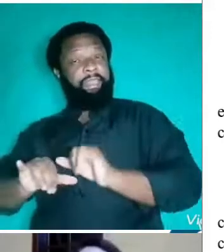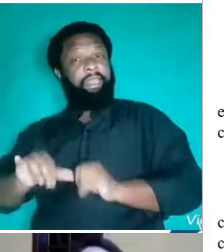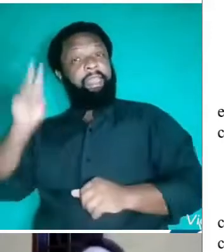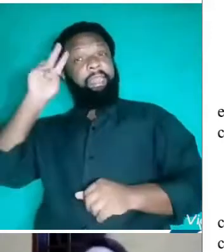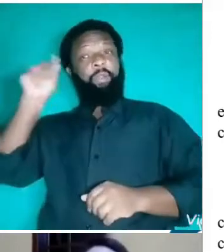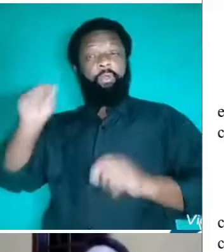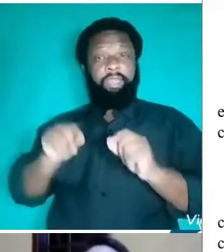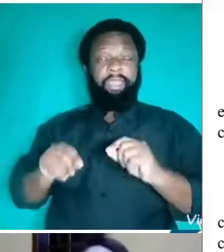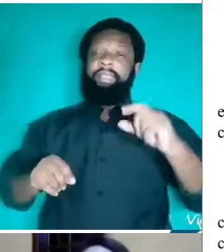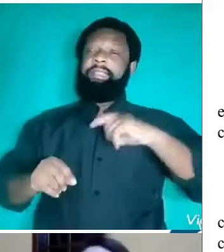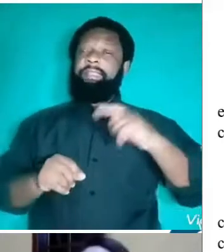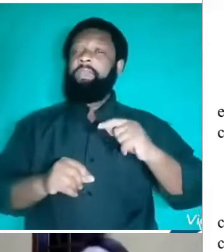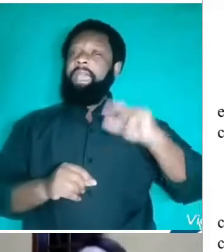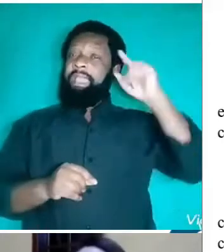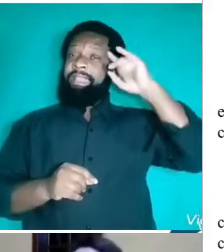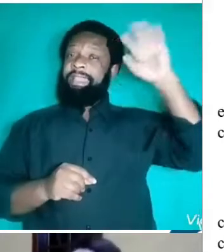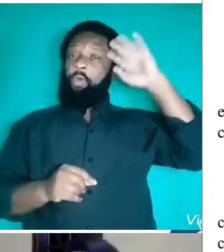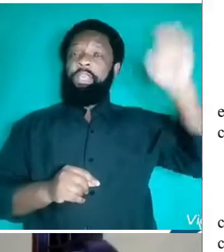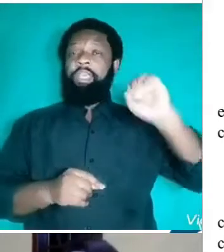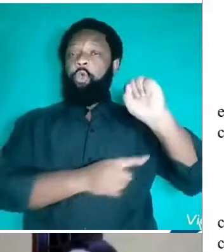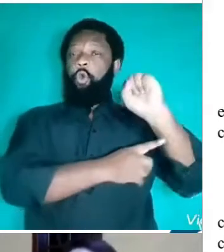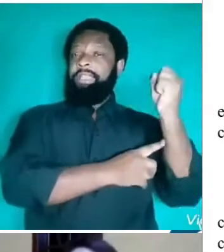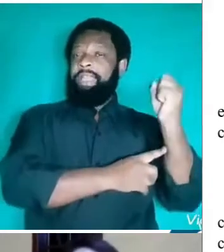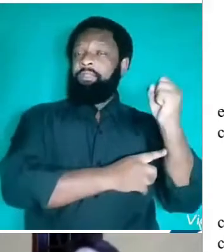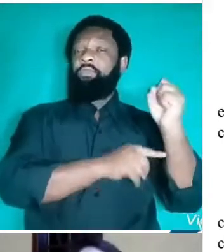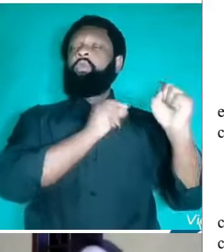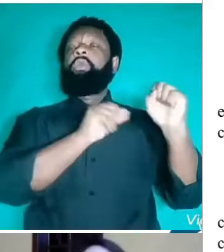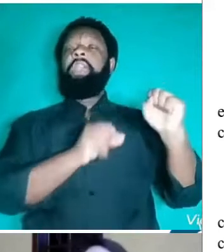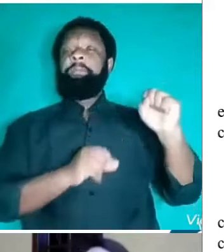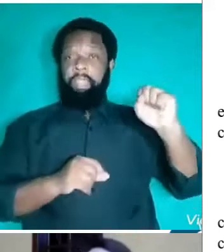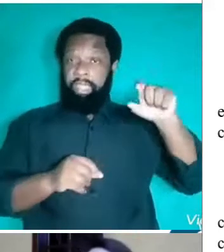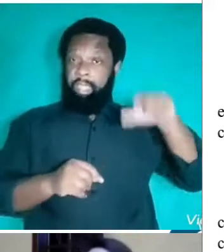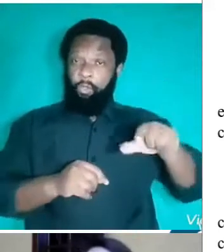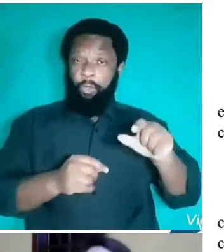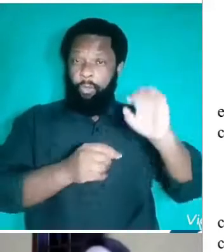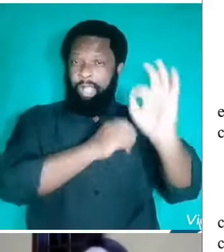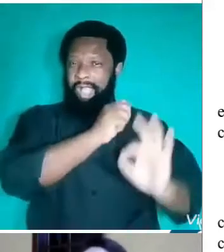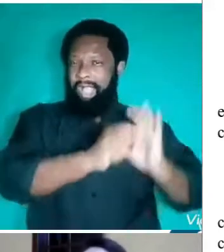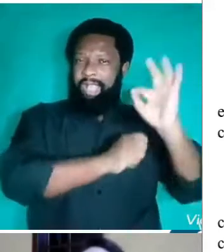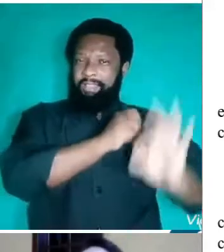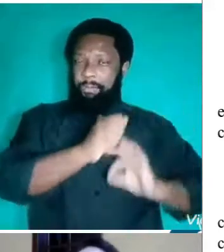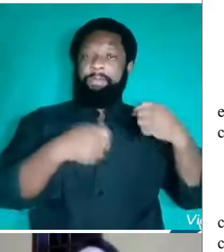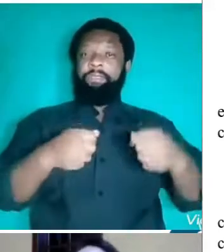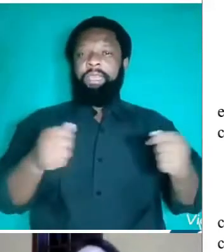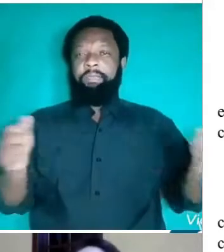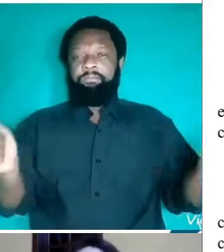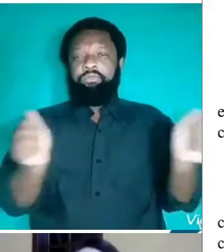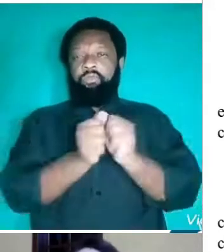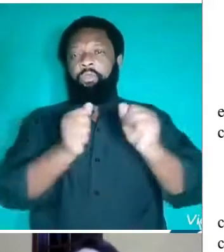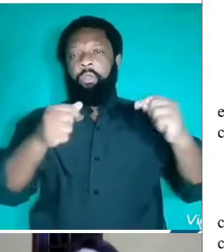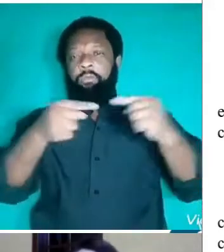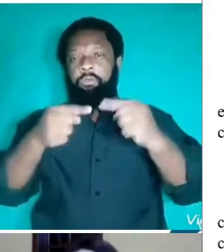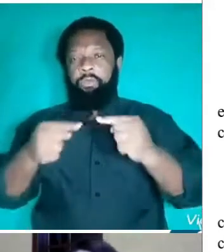lembrar que existe a teoria do octeto, O que é isso? Para se estabilizar, um átomo precisa adquirir